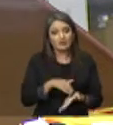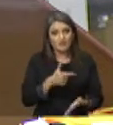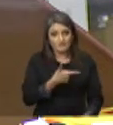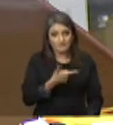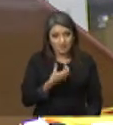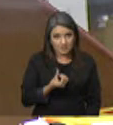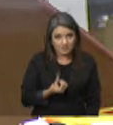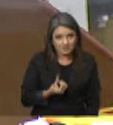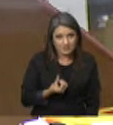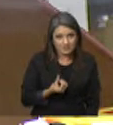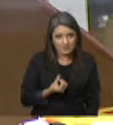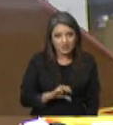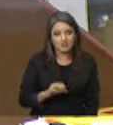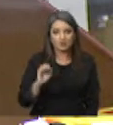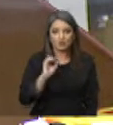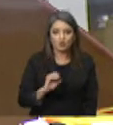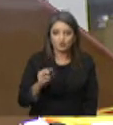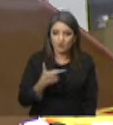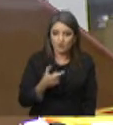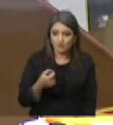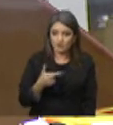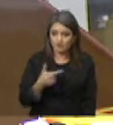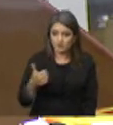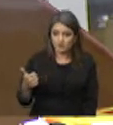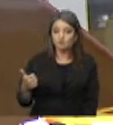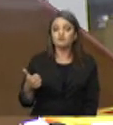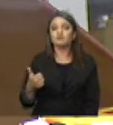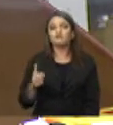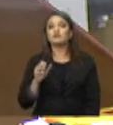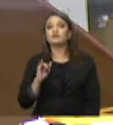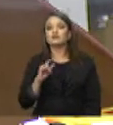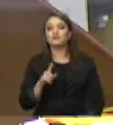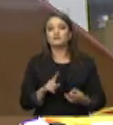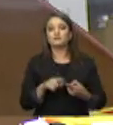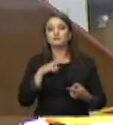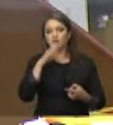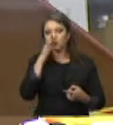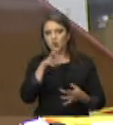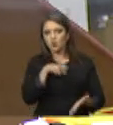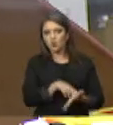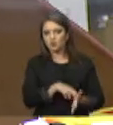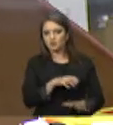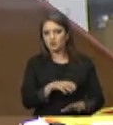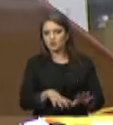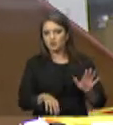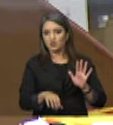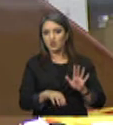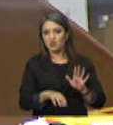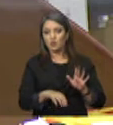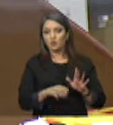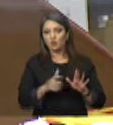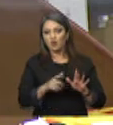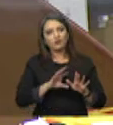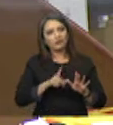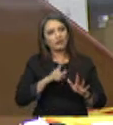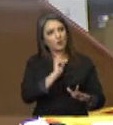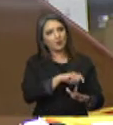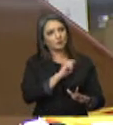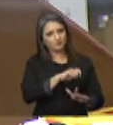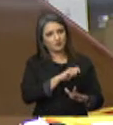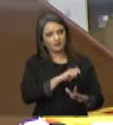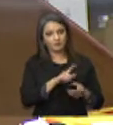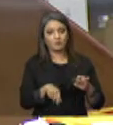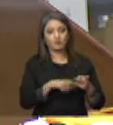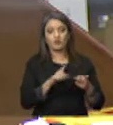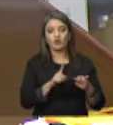10/2021 que a data de entrada em vigor nas quais a houve acusação da prática de improbidade culposa sem trânsito em julgado da sentença